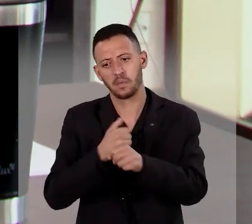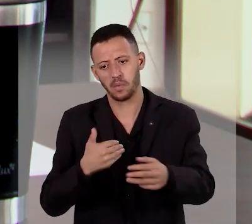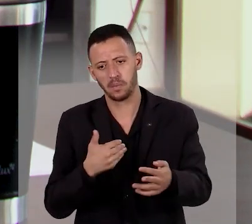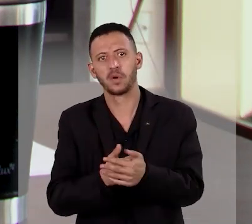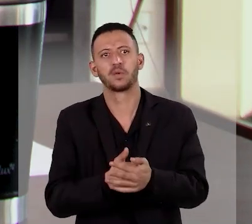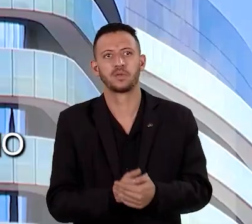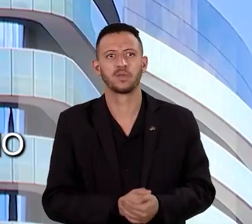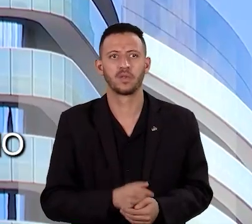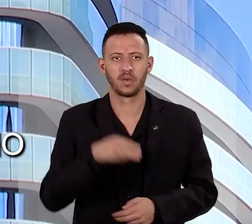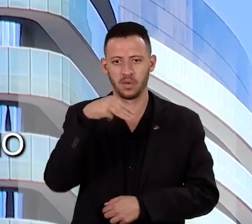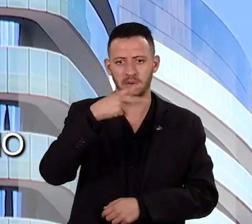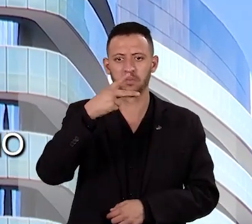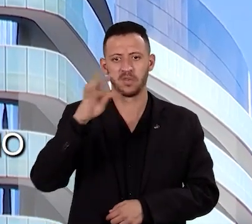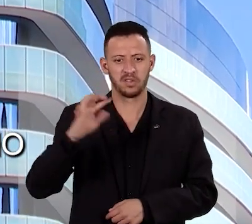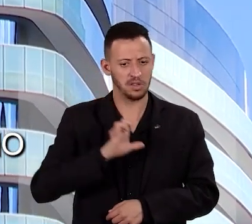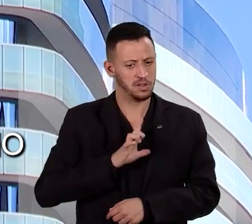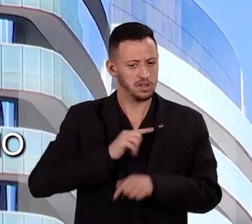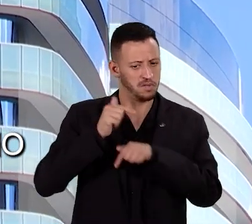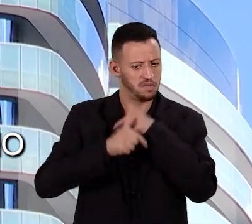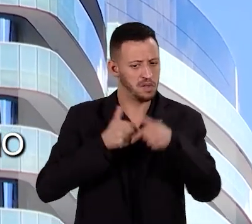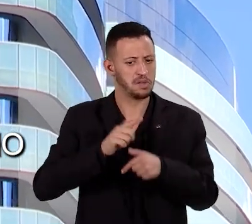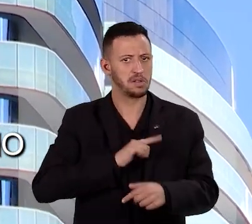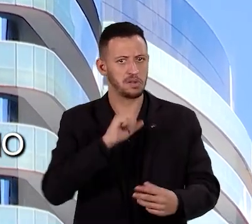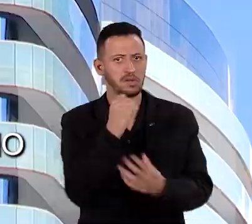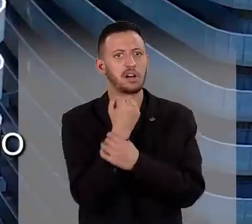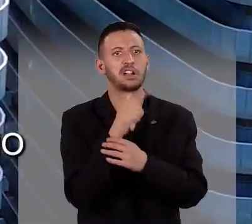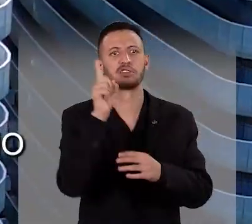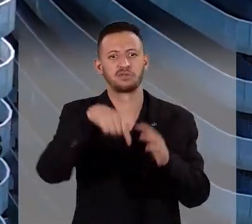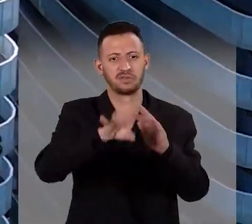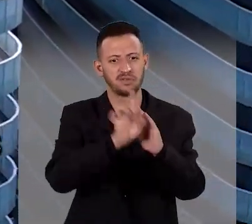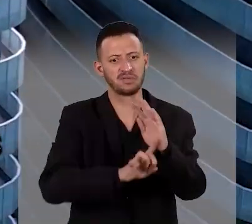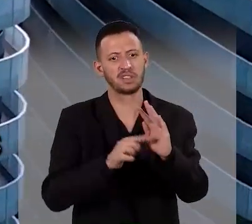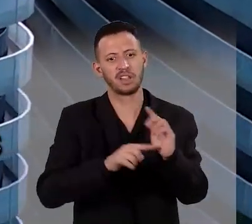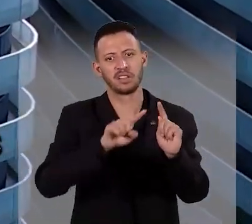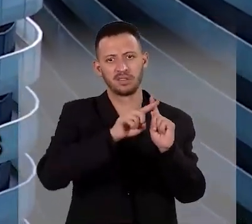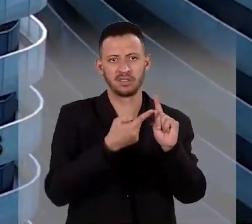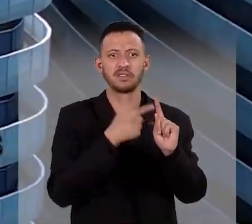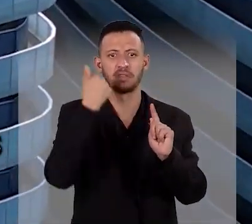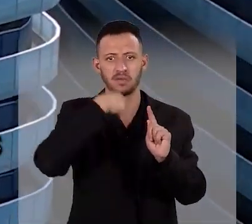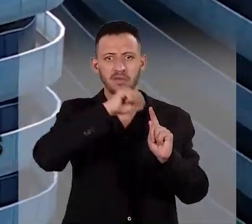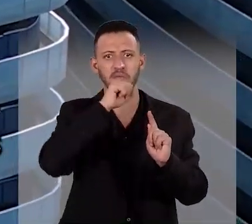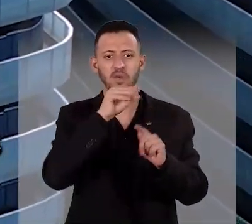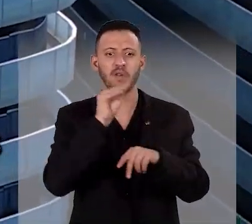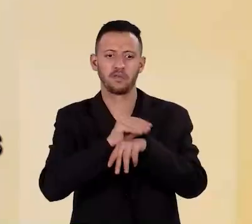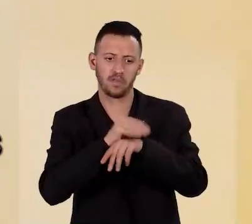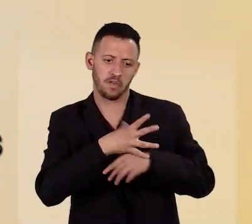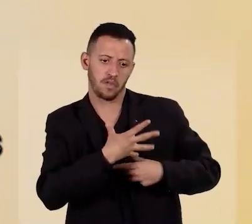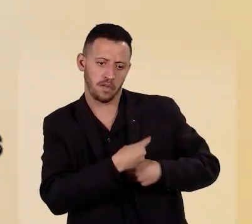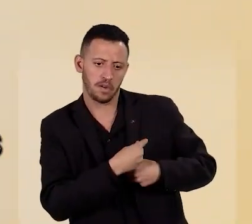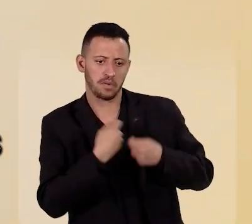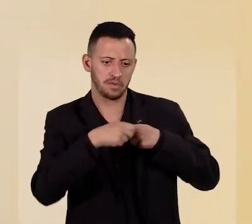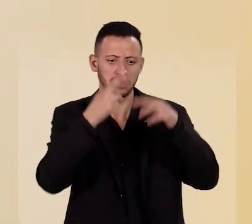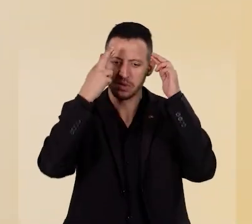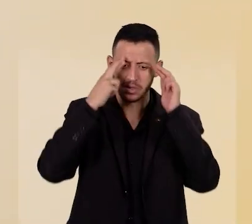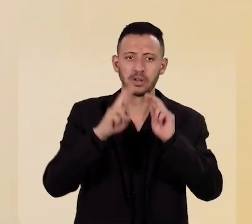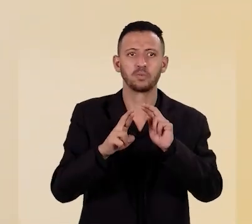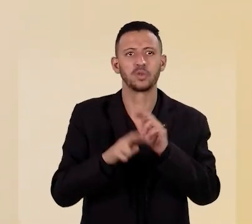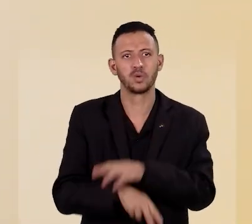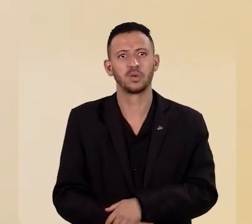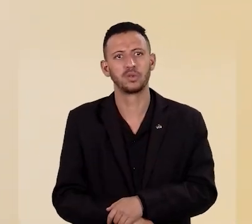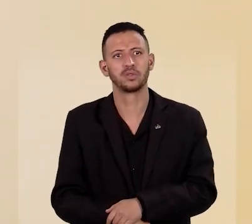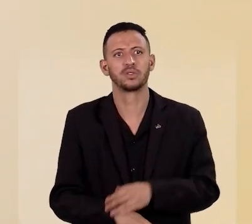do ano letivo. O Ministério Público do Trabalho tem atuado para garantir que os direitos das gestantes e das mães que amamentam